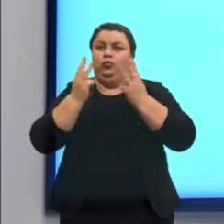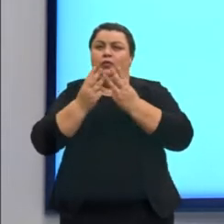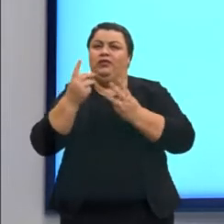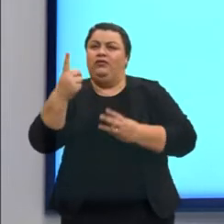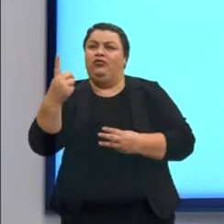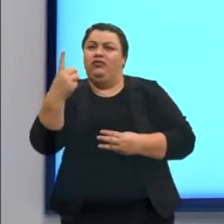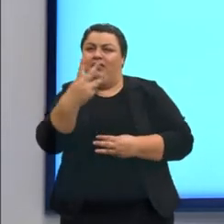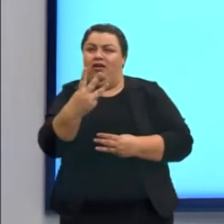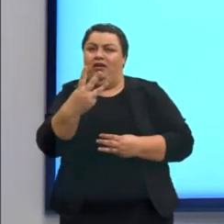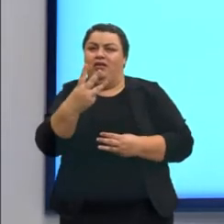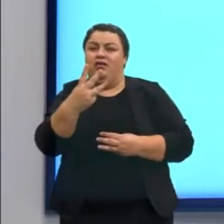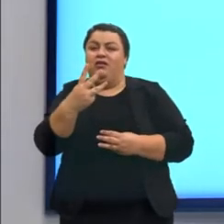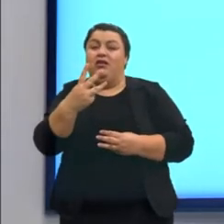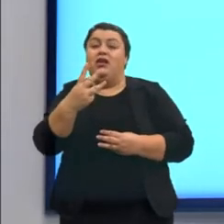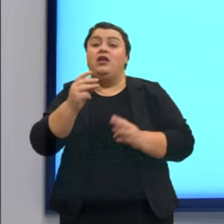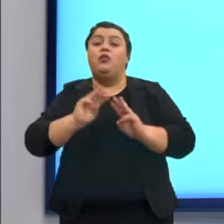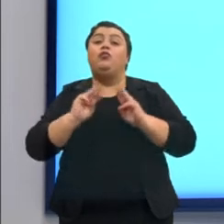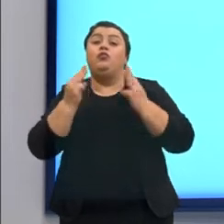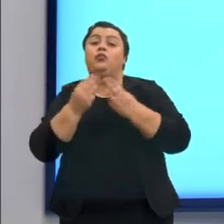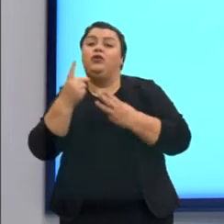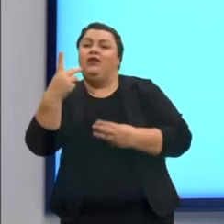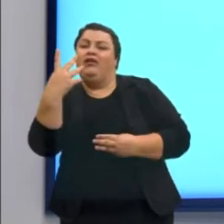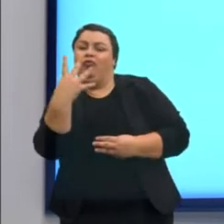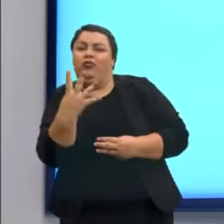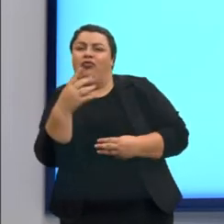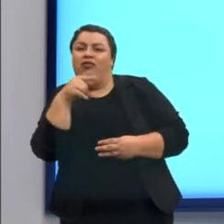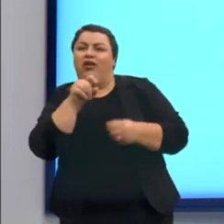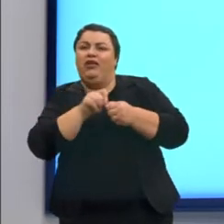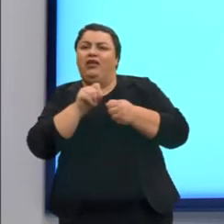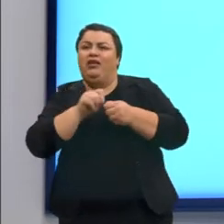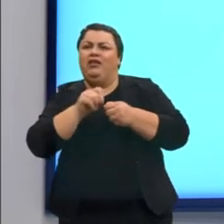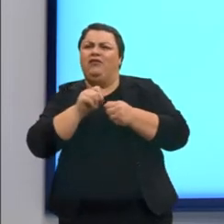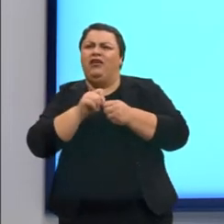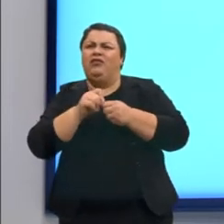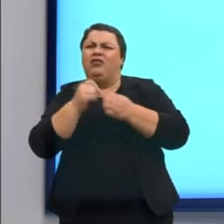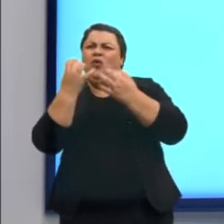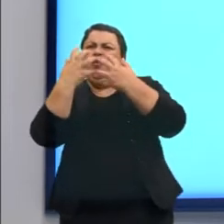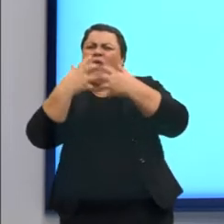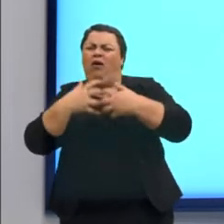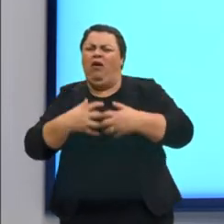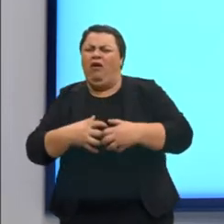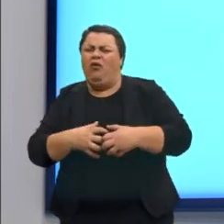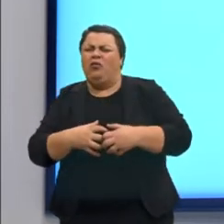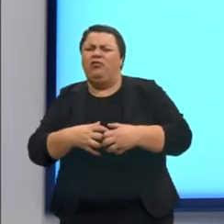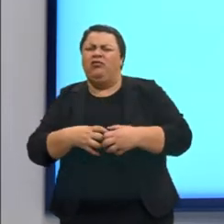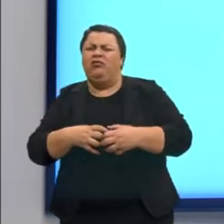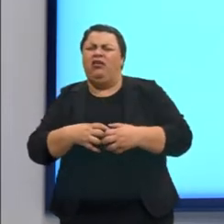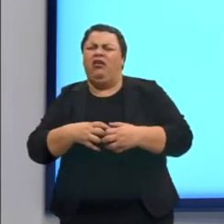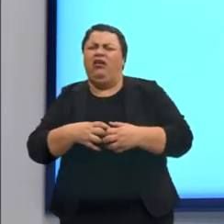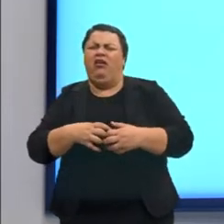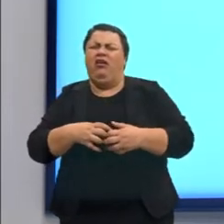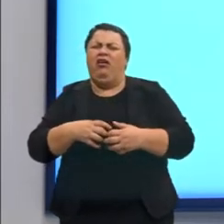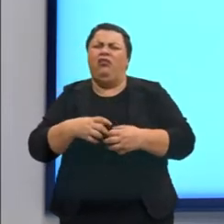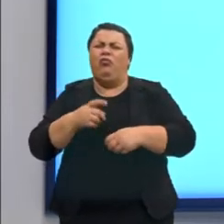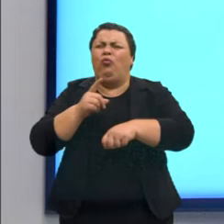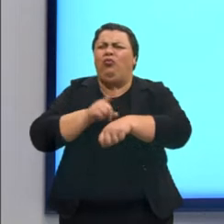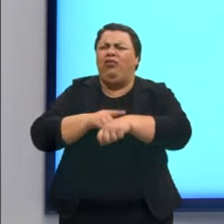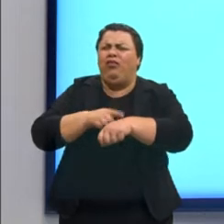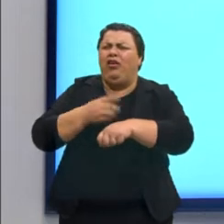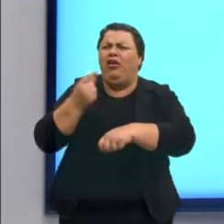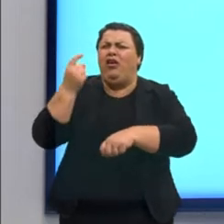13 e o número de massa 14 que aquele que faz o cálculo da idade dos fósseis lá que eles fazem conseguem